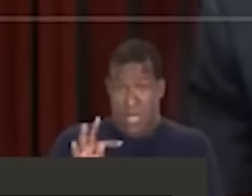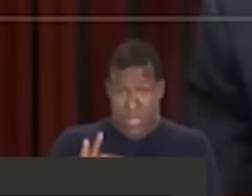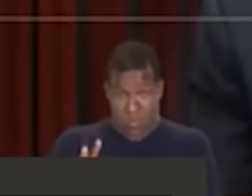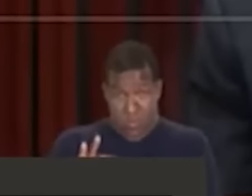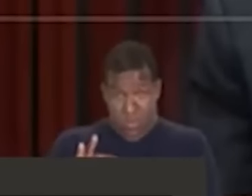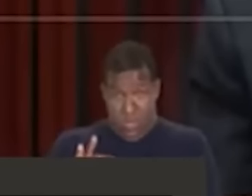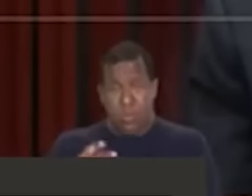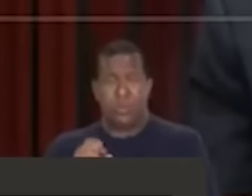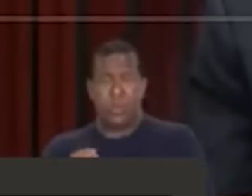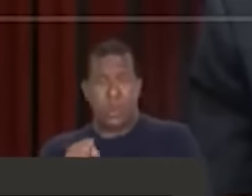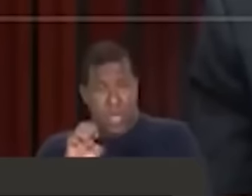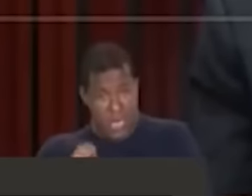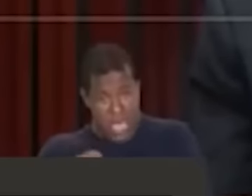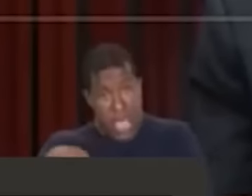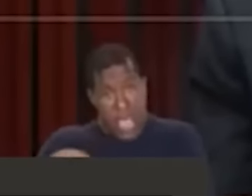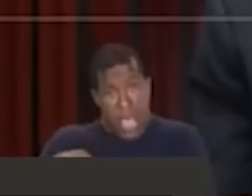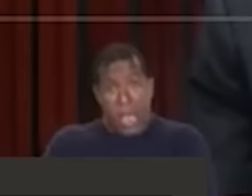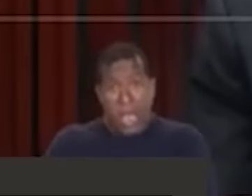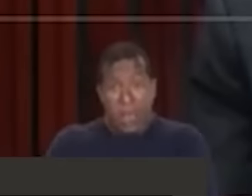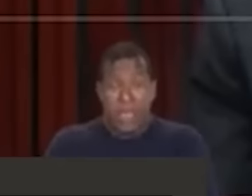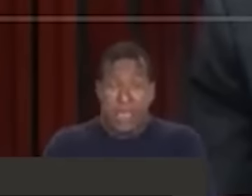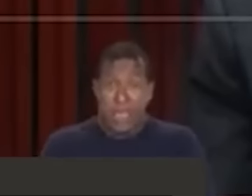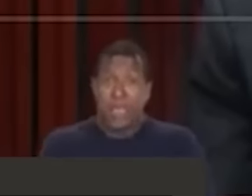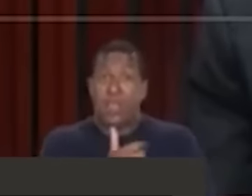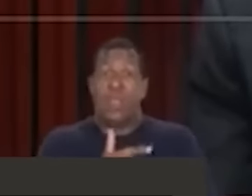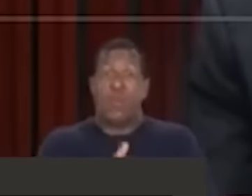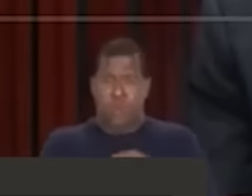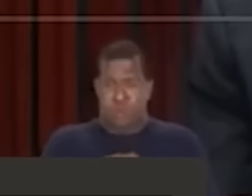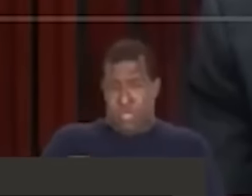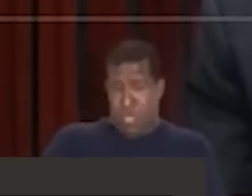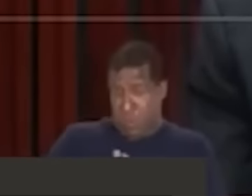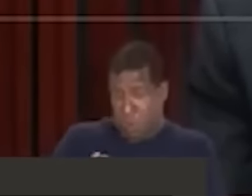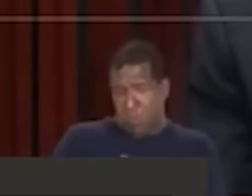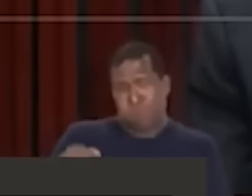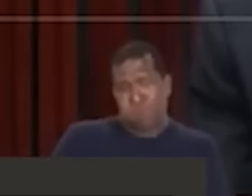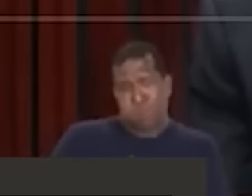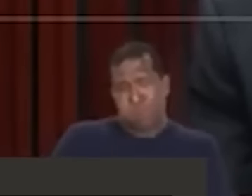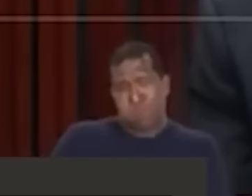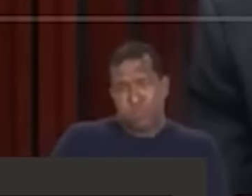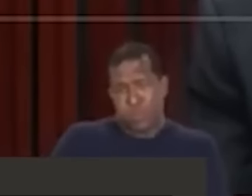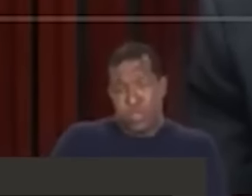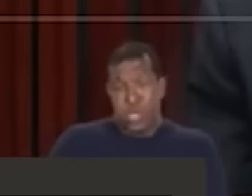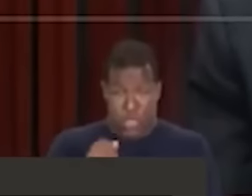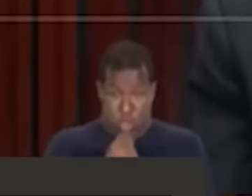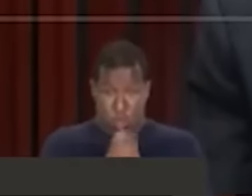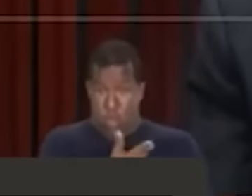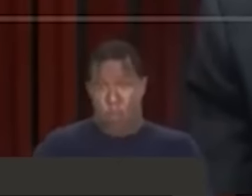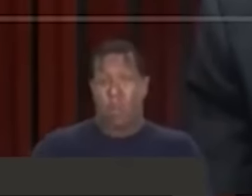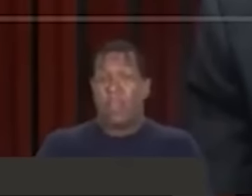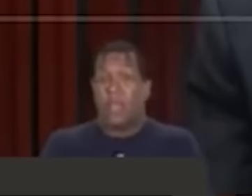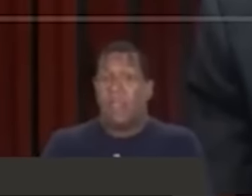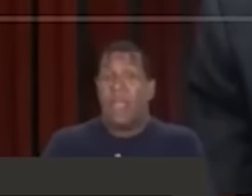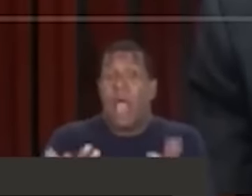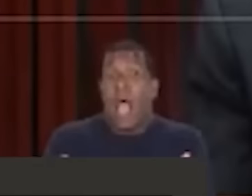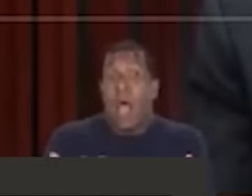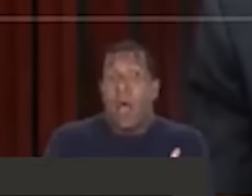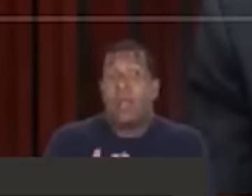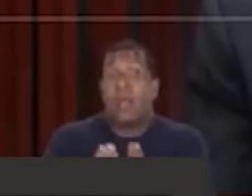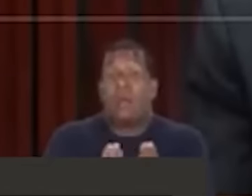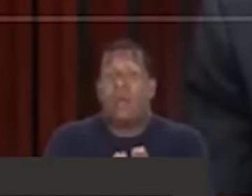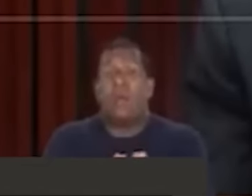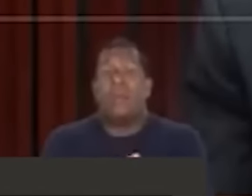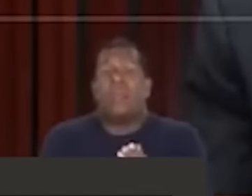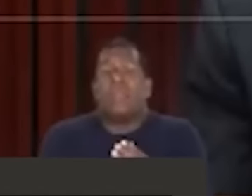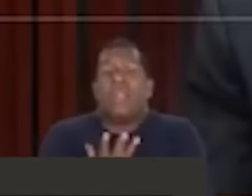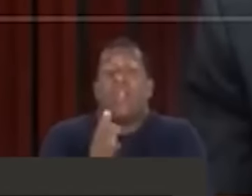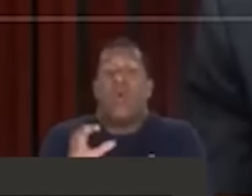Superior Eleitoral e o Ministério da Justiça e Segurança Pública estão constituindo